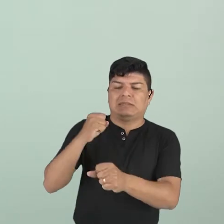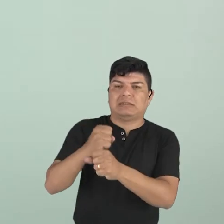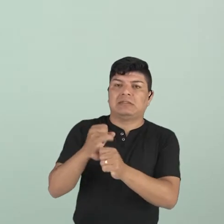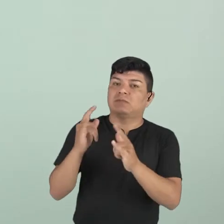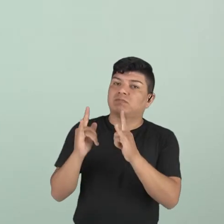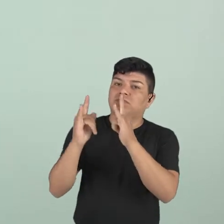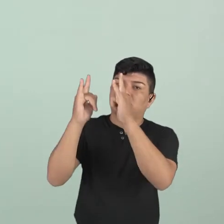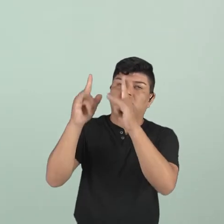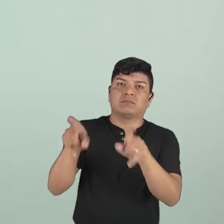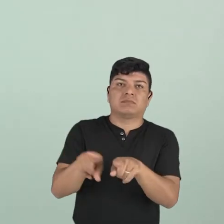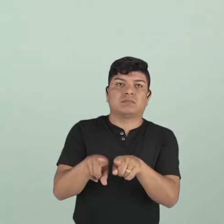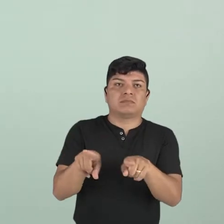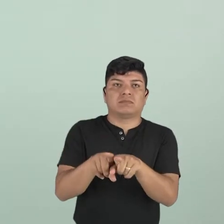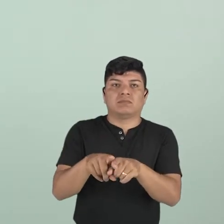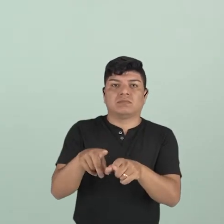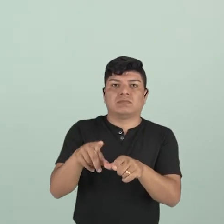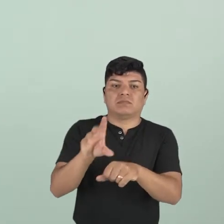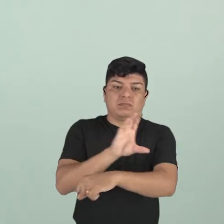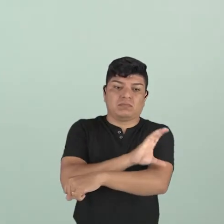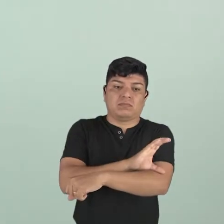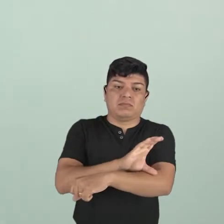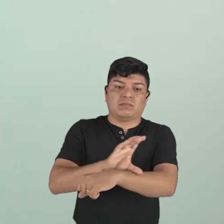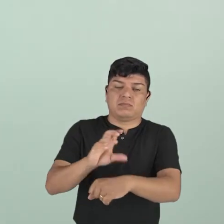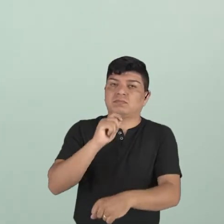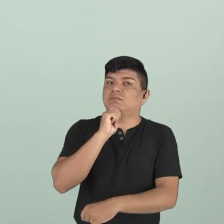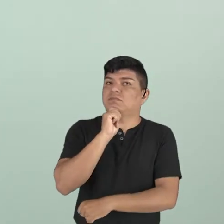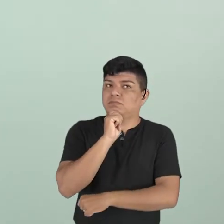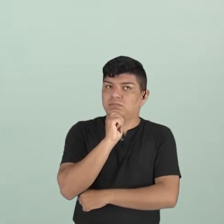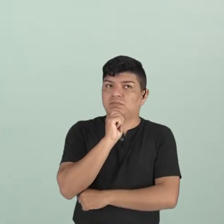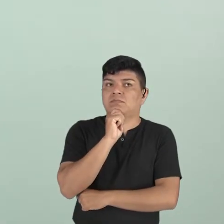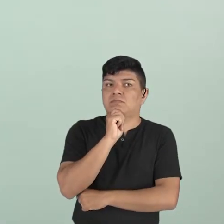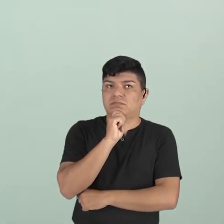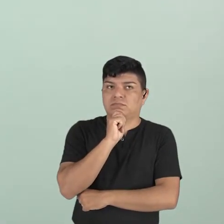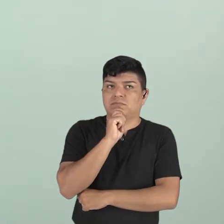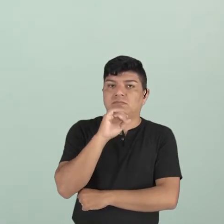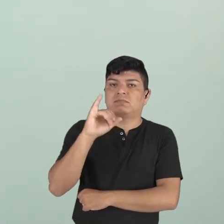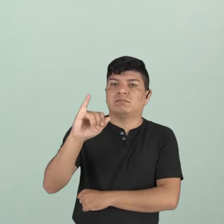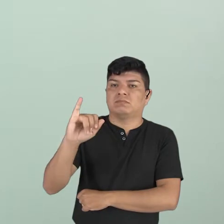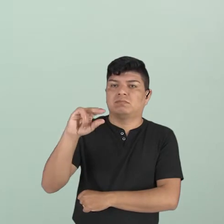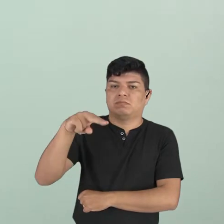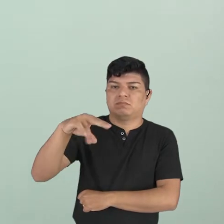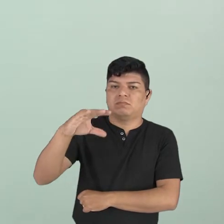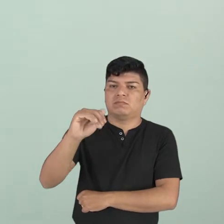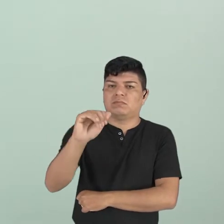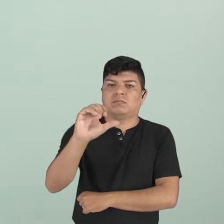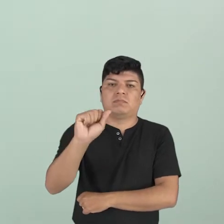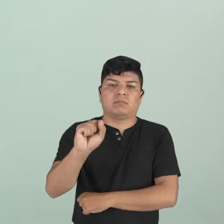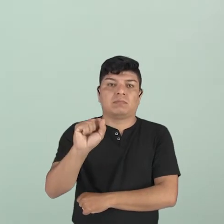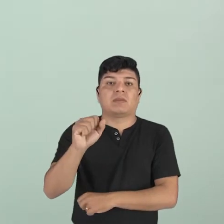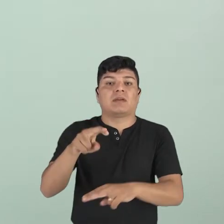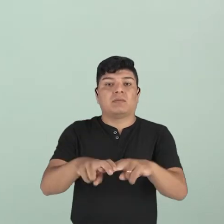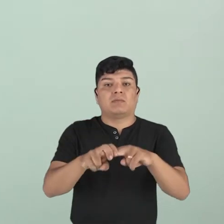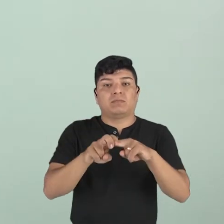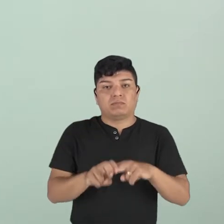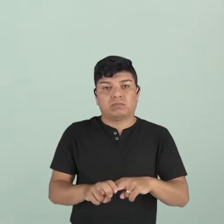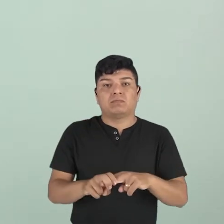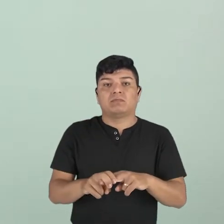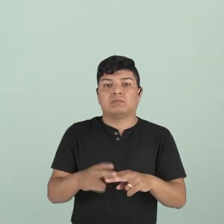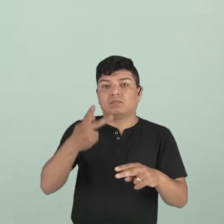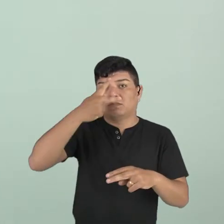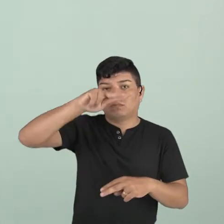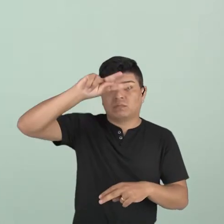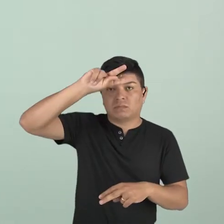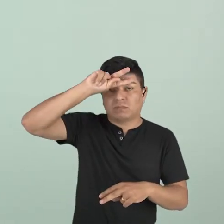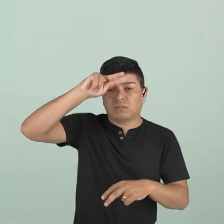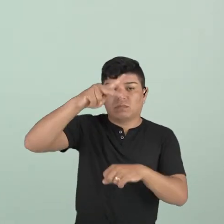dos edifícios. Então, assim, é uma cultura ainda, né, baseada muito nos incas. E por isso isso torna o